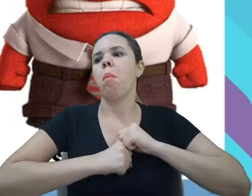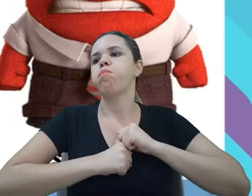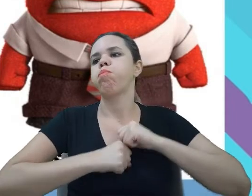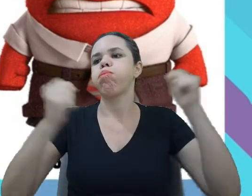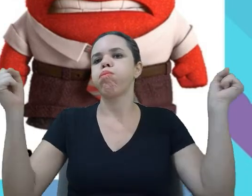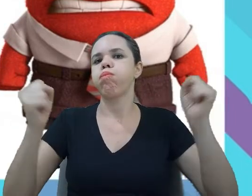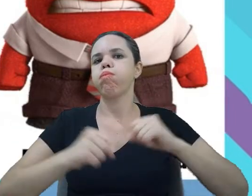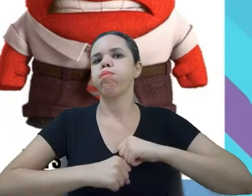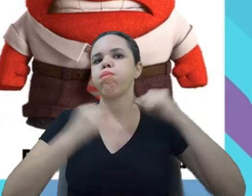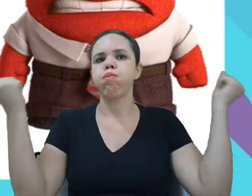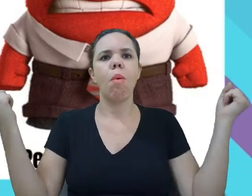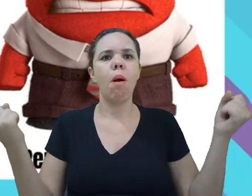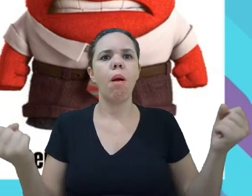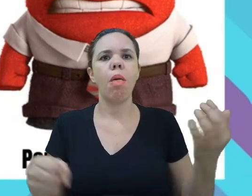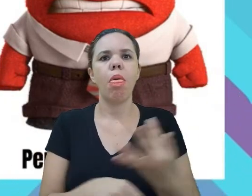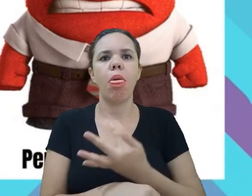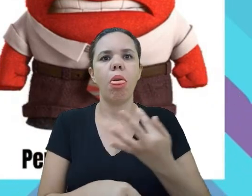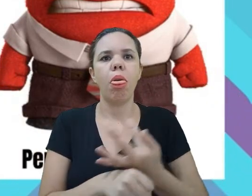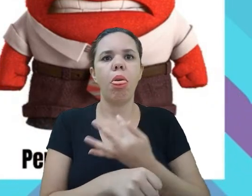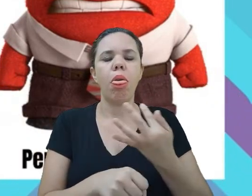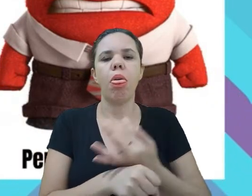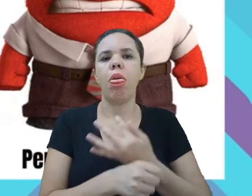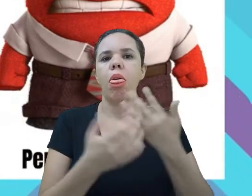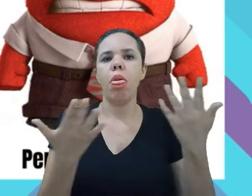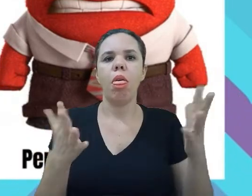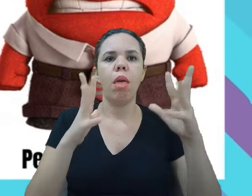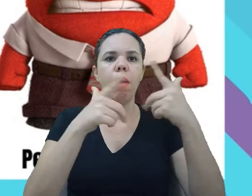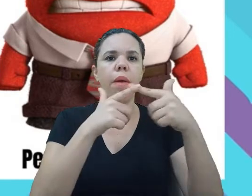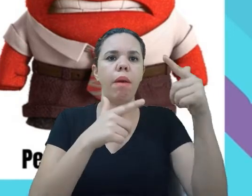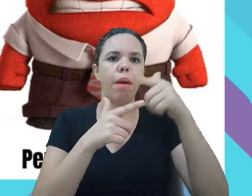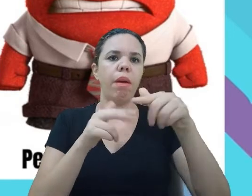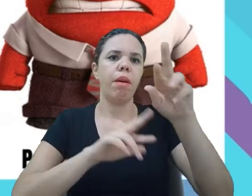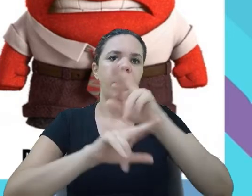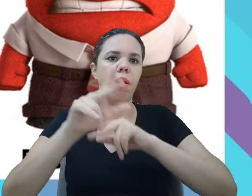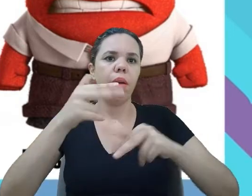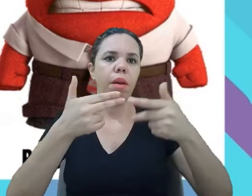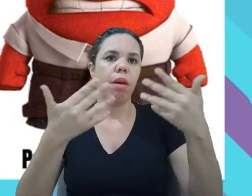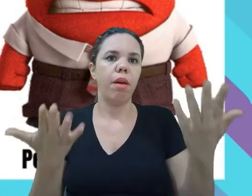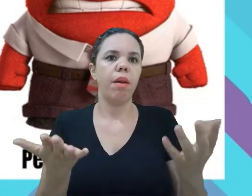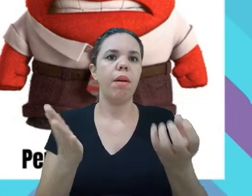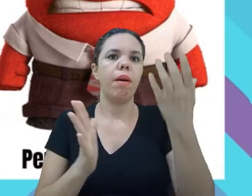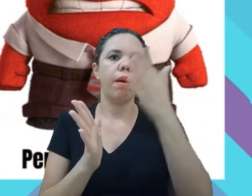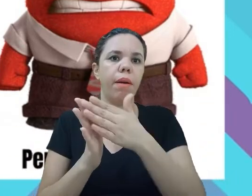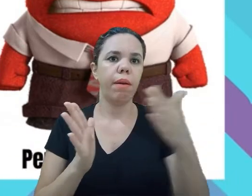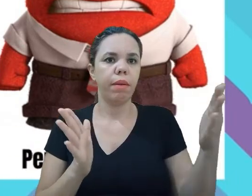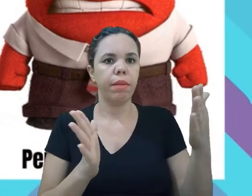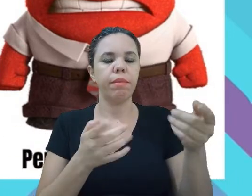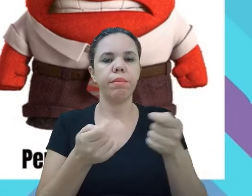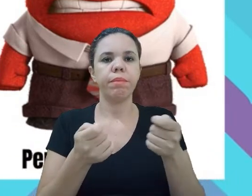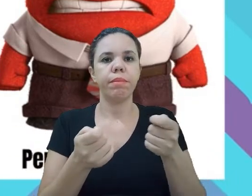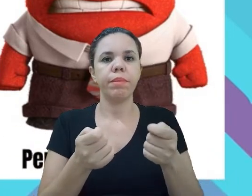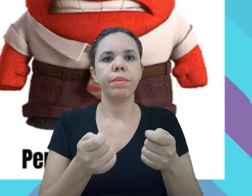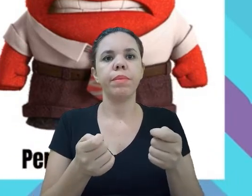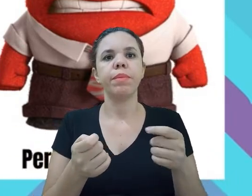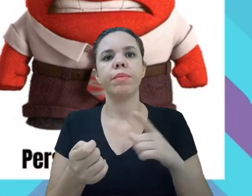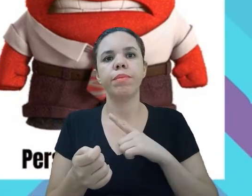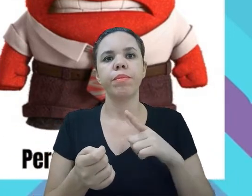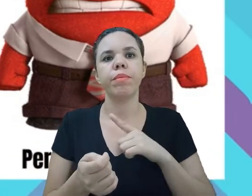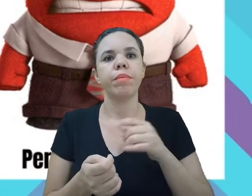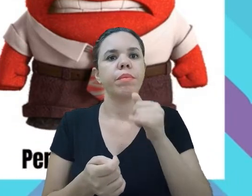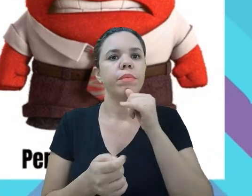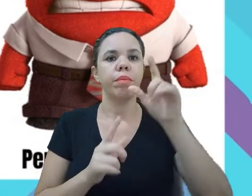a submissão como sendo a tendência predominante na estrutura masoquista, pois permanece submisso